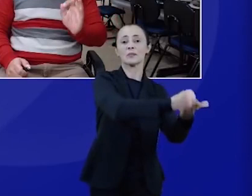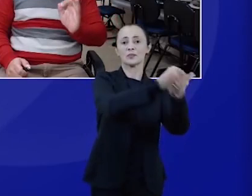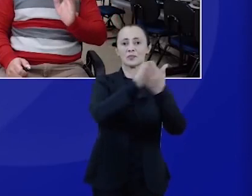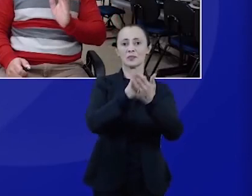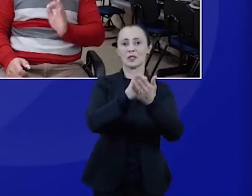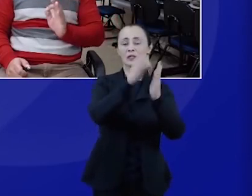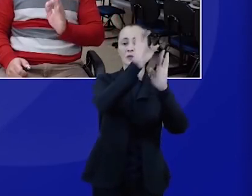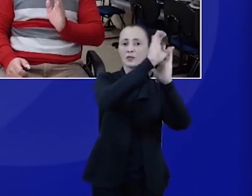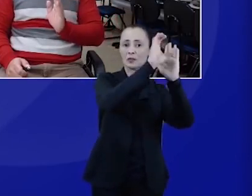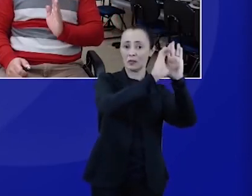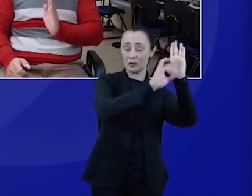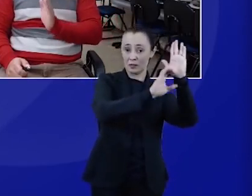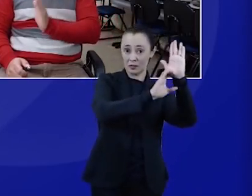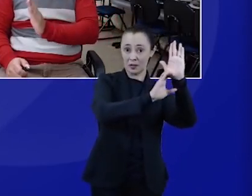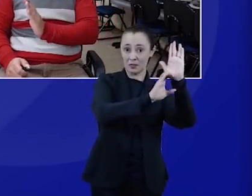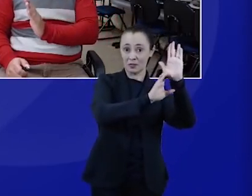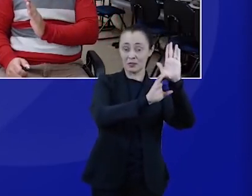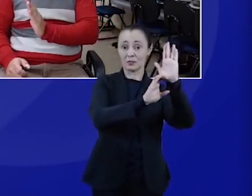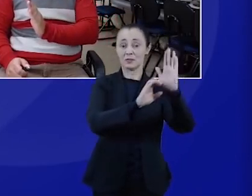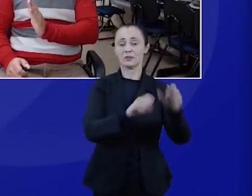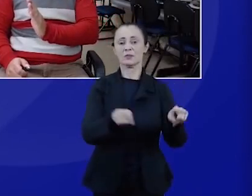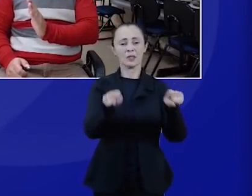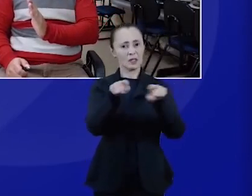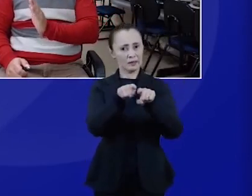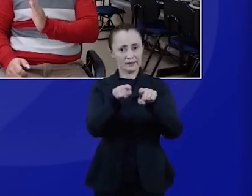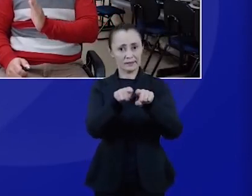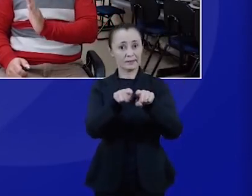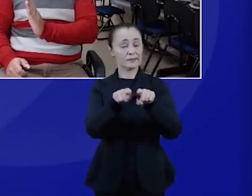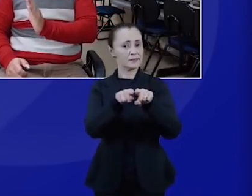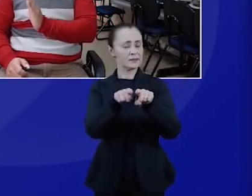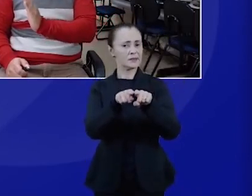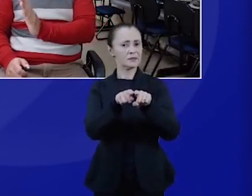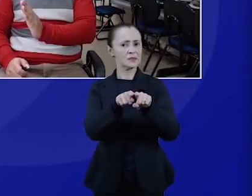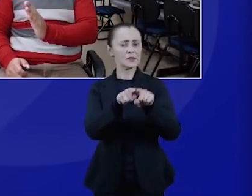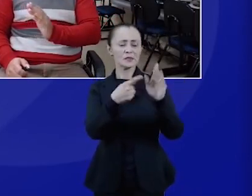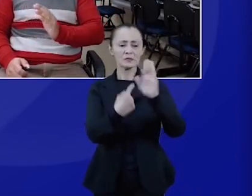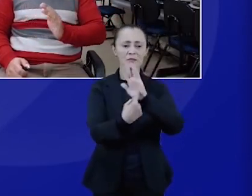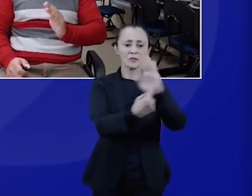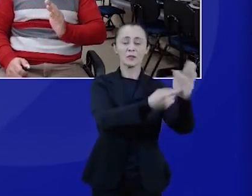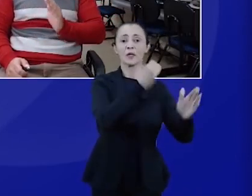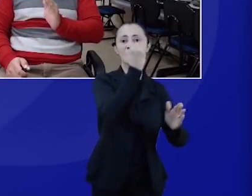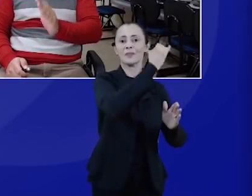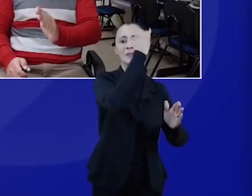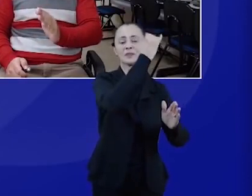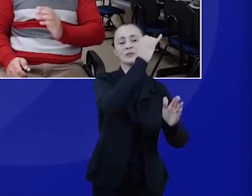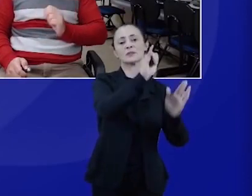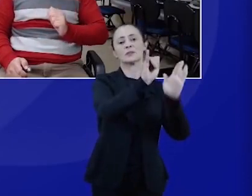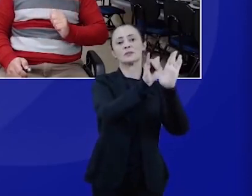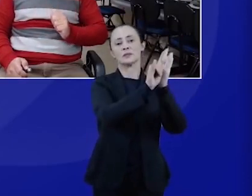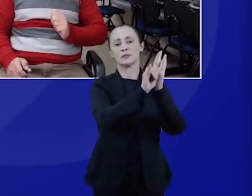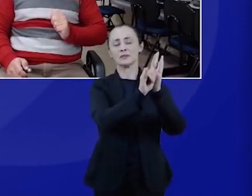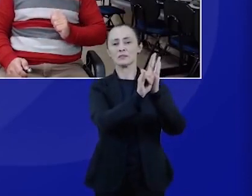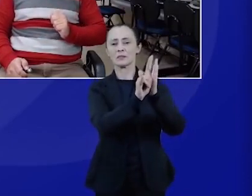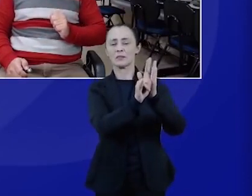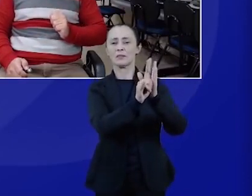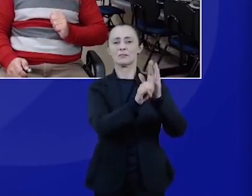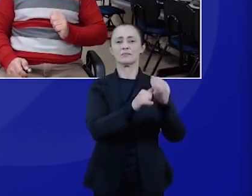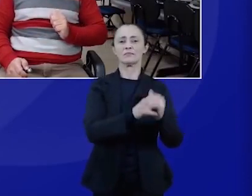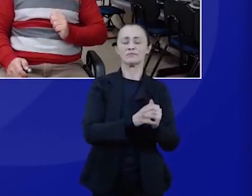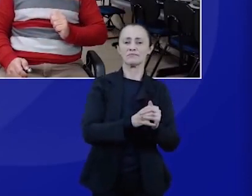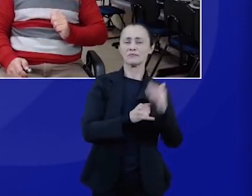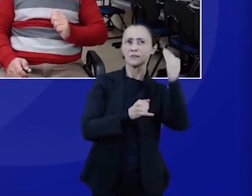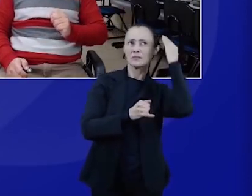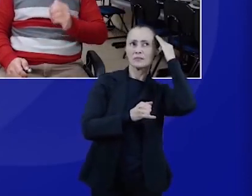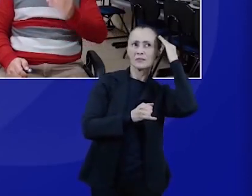que não deixassem de contemplar, né, a importância dessa identidade, desse saber. Não